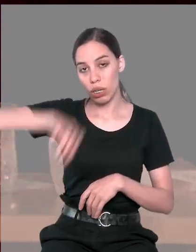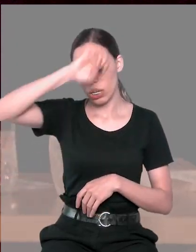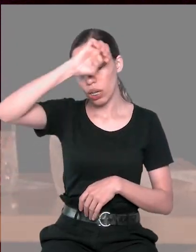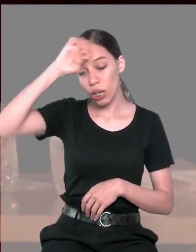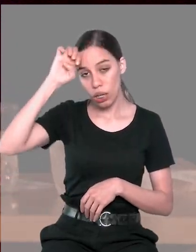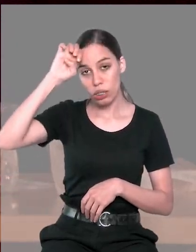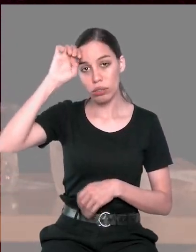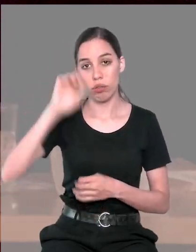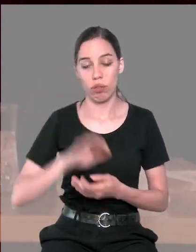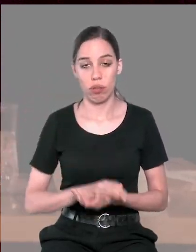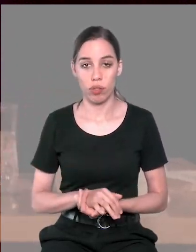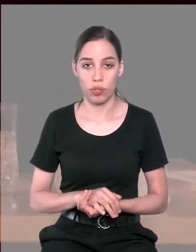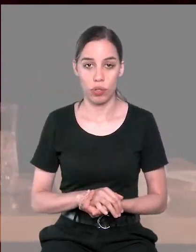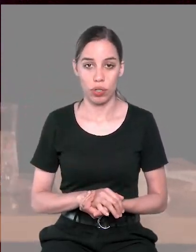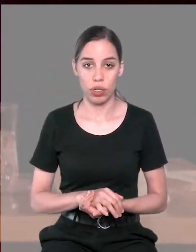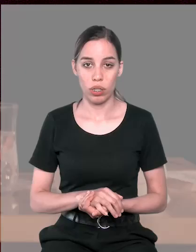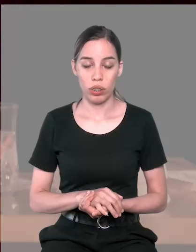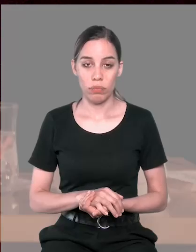que se atravessam.